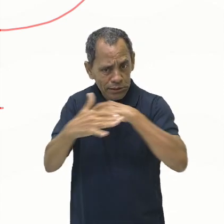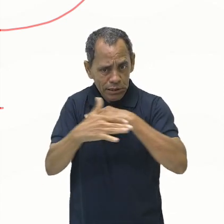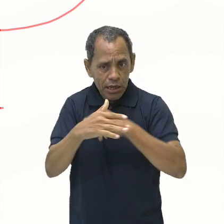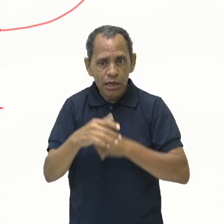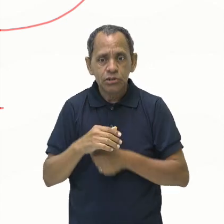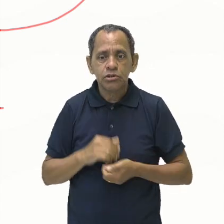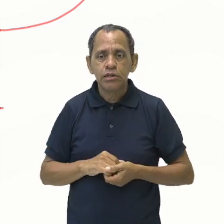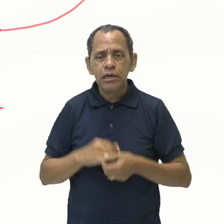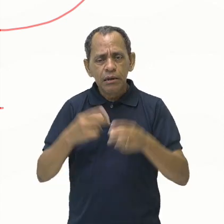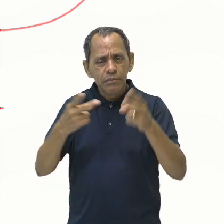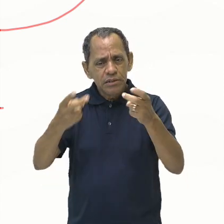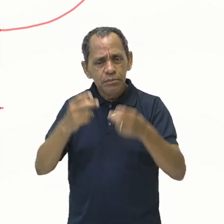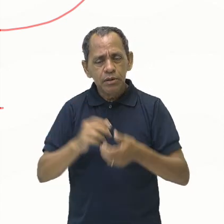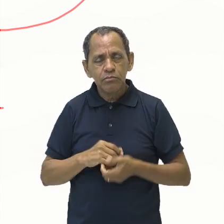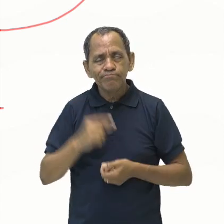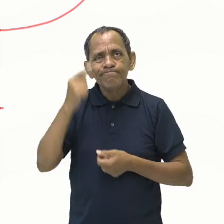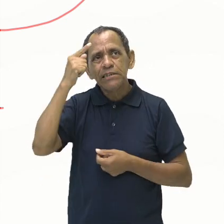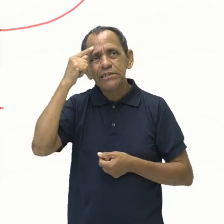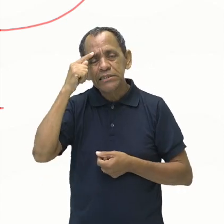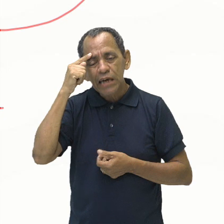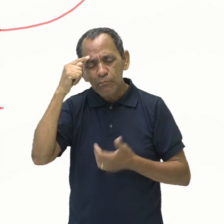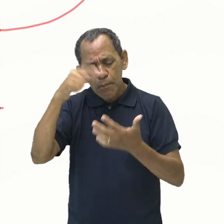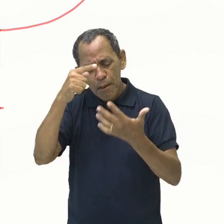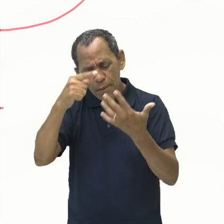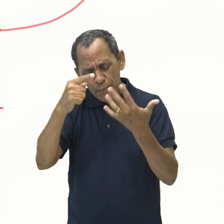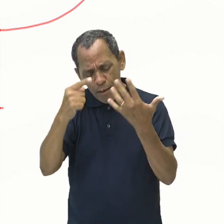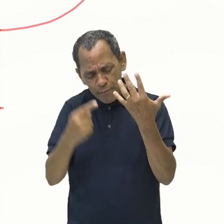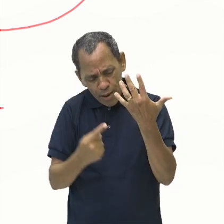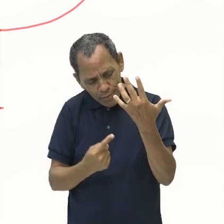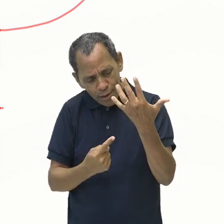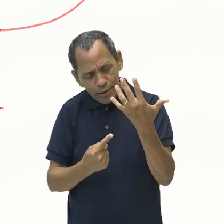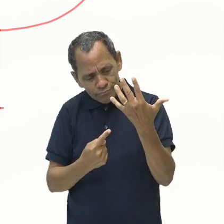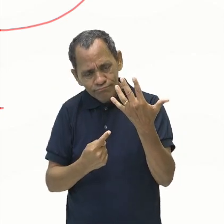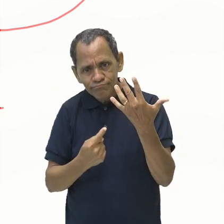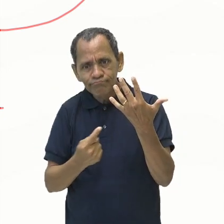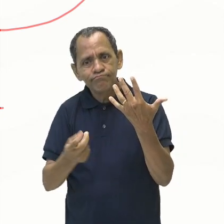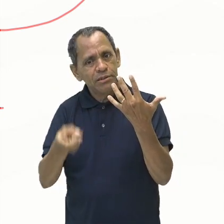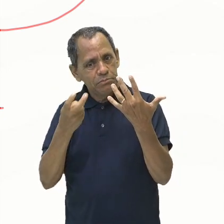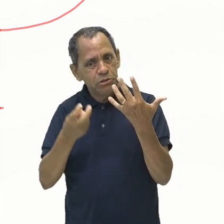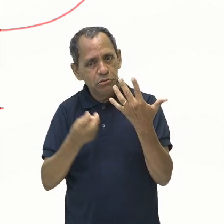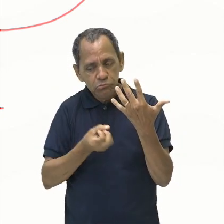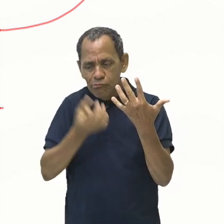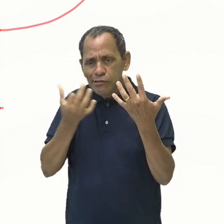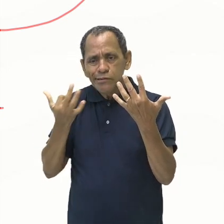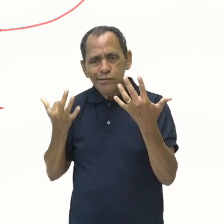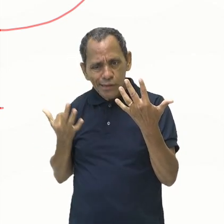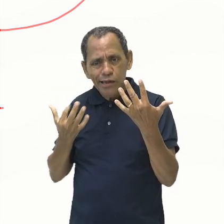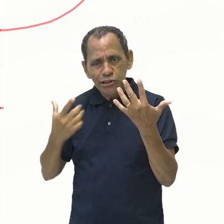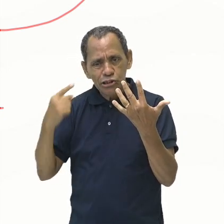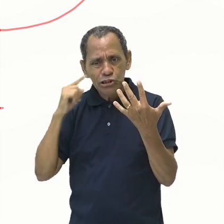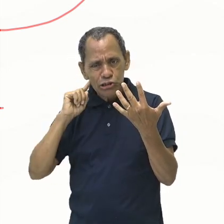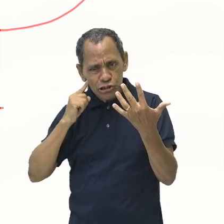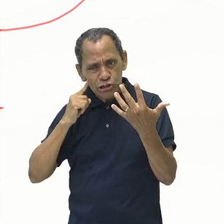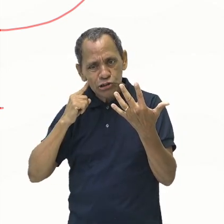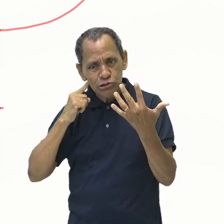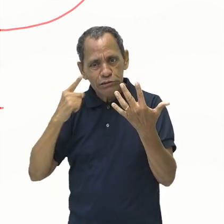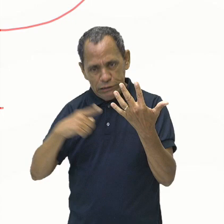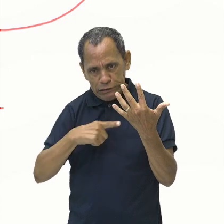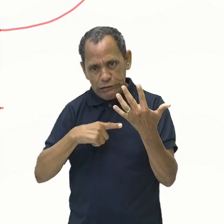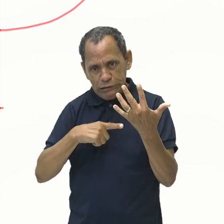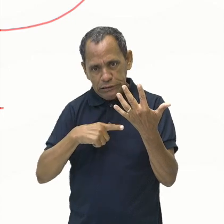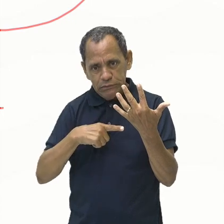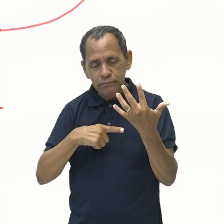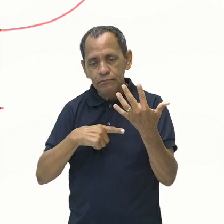pensar em todas essas categorias, olha a quantidade de lixo que nós temos. São muitos